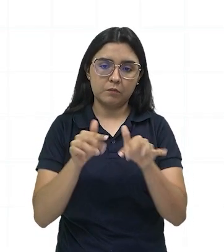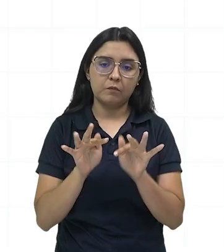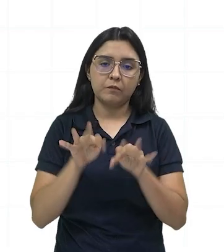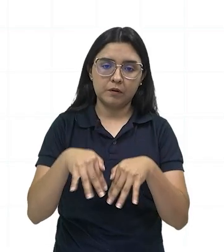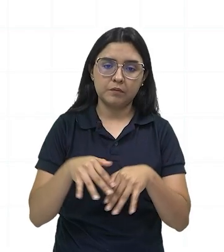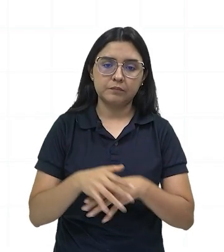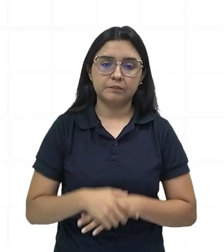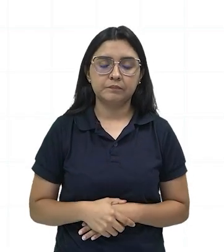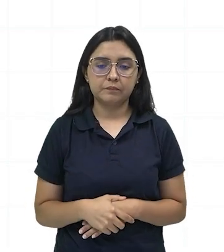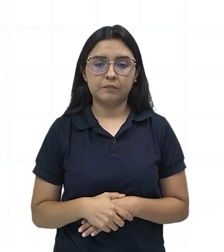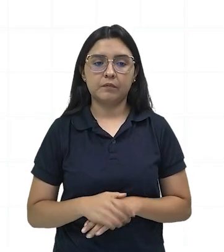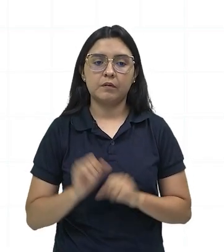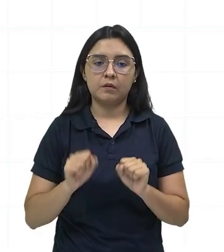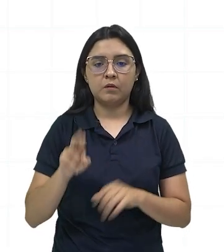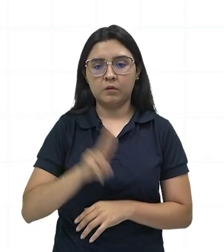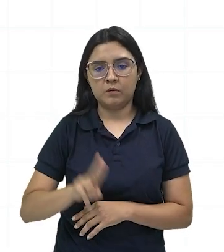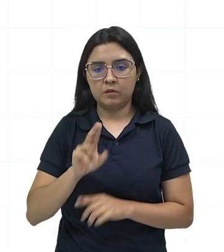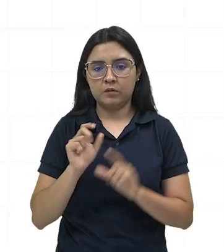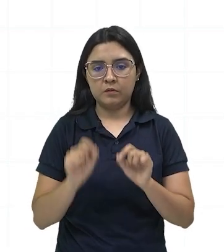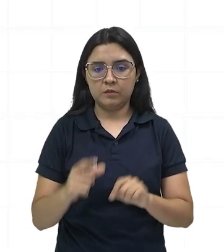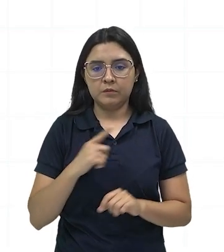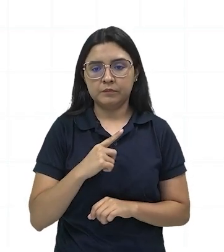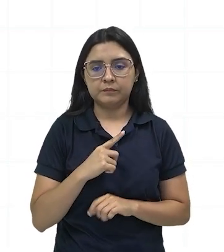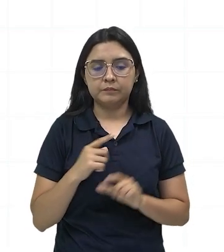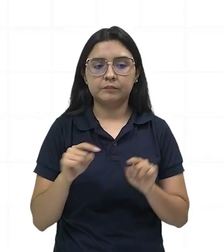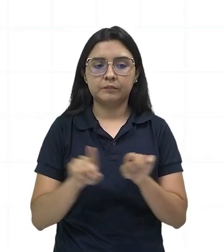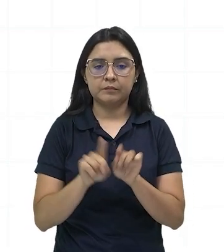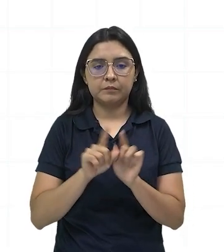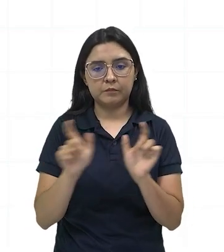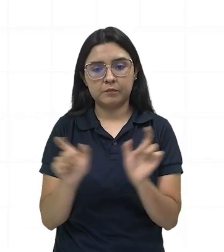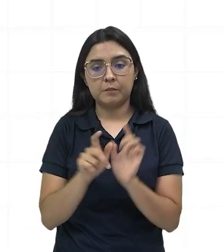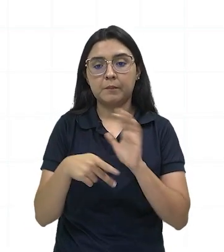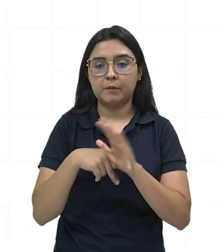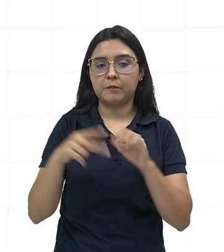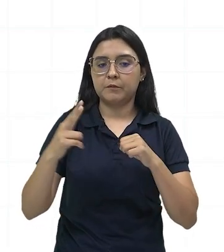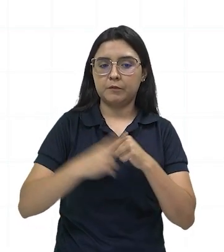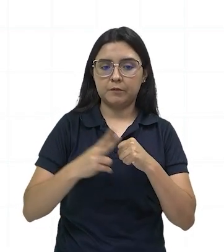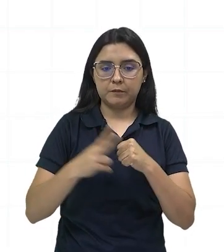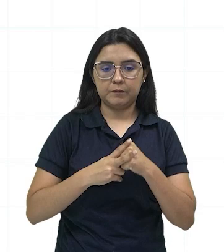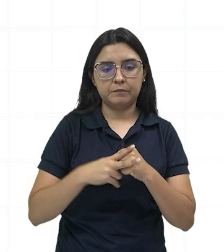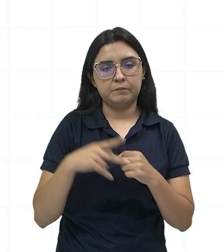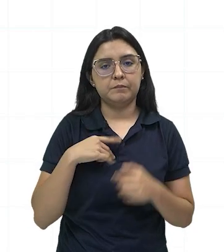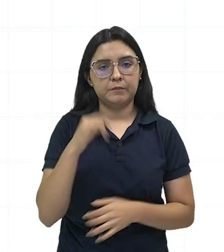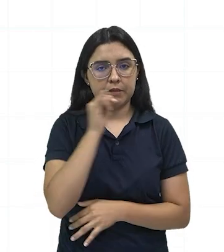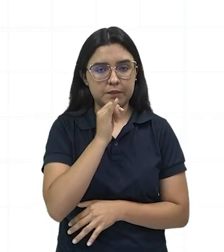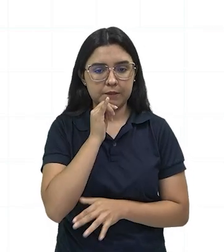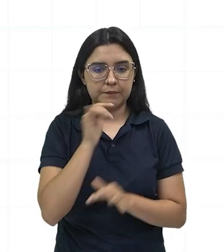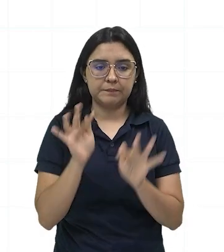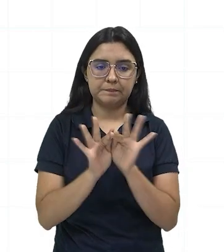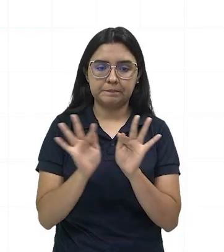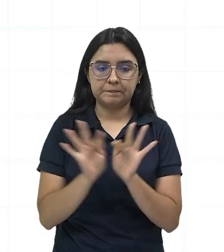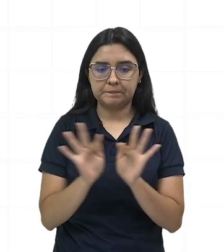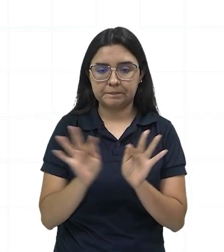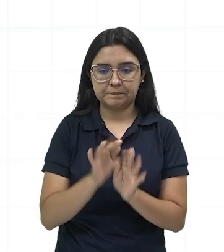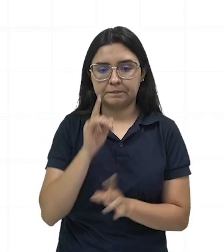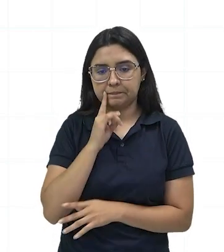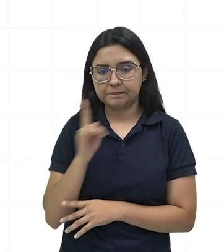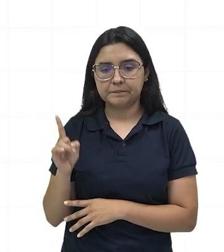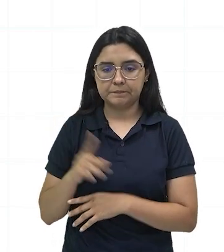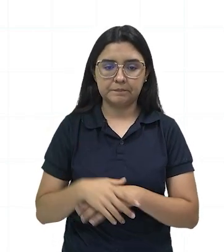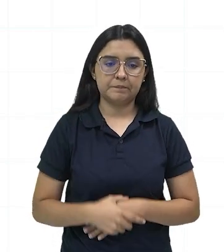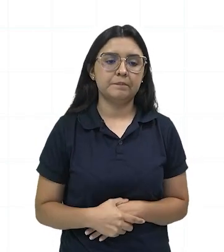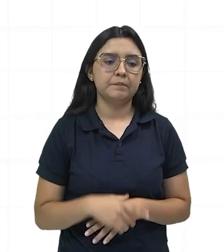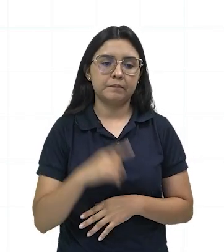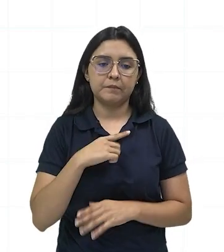resultante dessa ação. Ela pode ser usada para formar os tempos compostos dos verbos. Então, olha lá. O processo de reciclagem havia chegado,